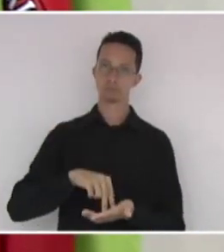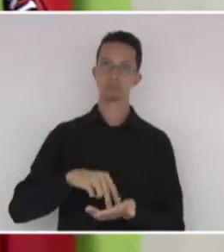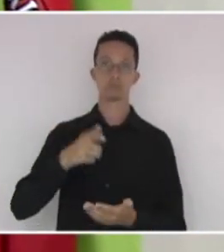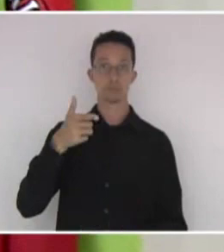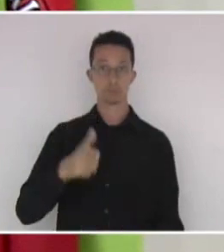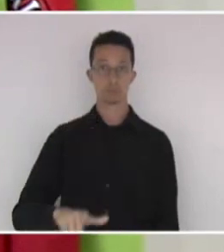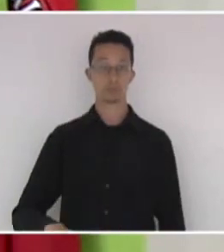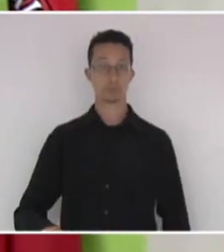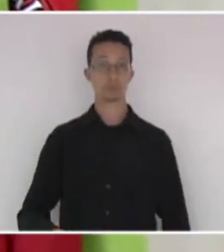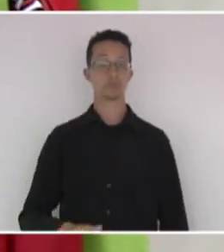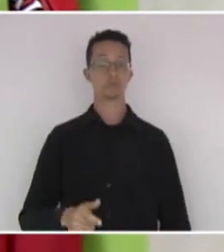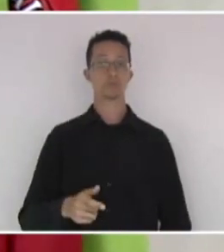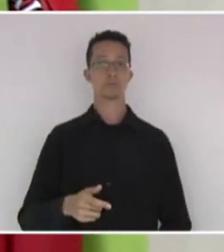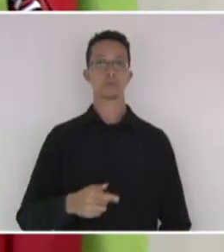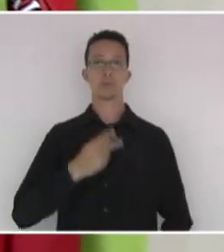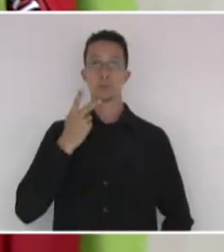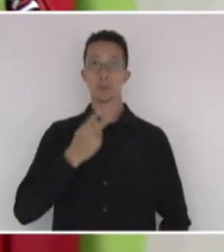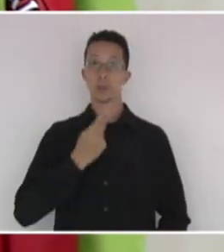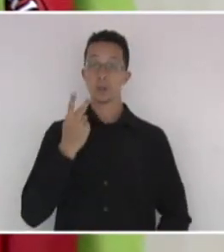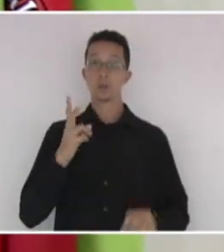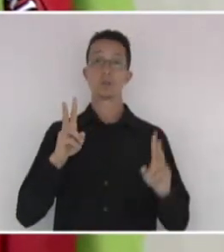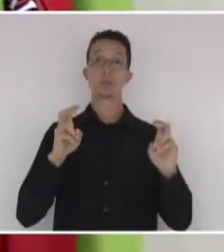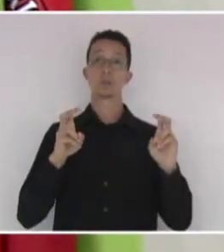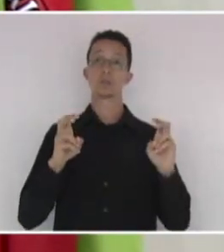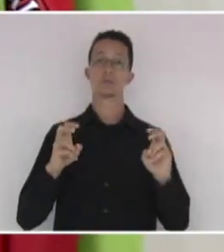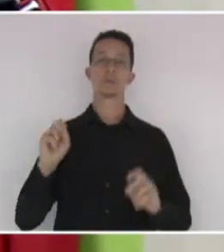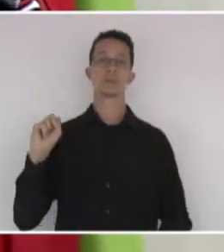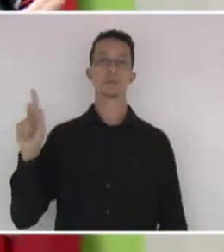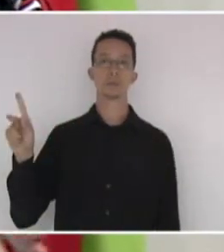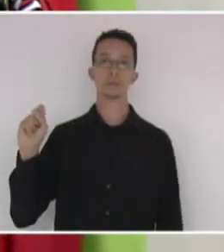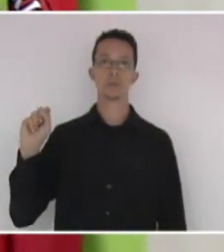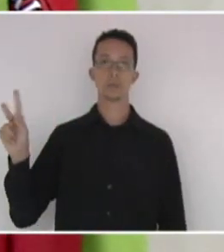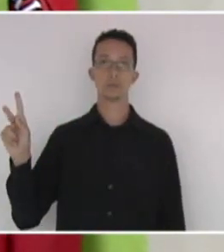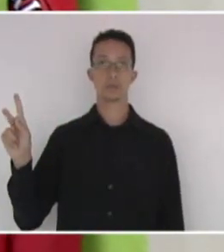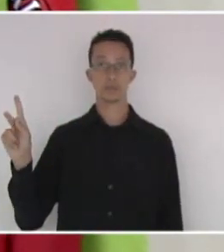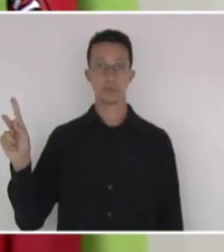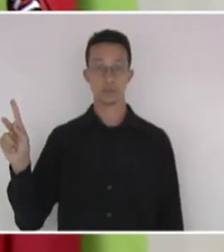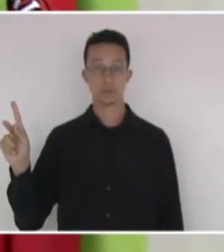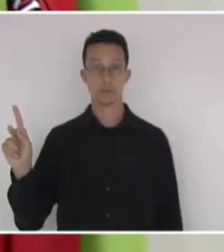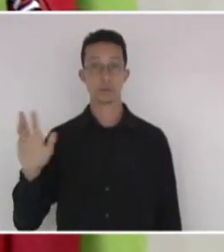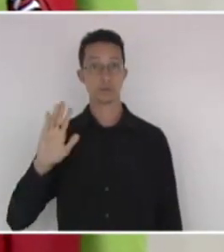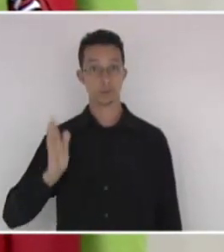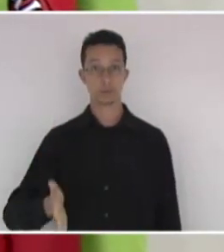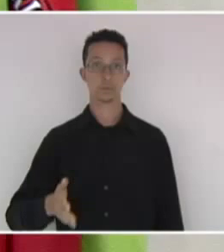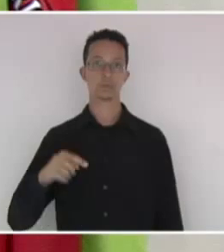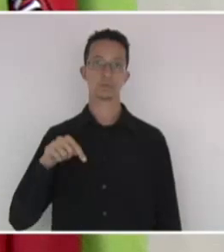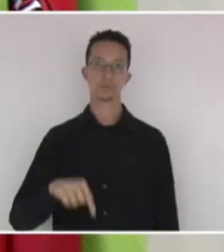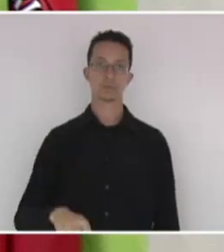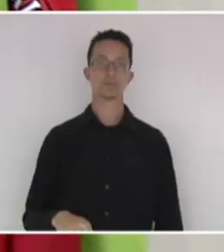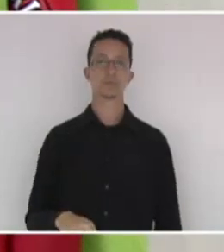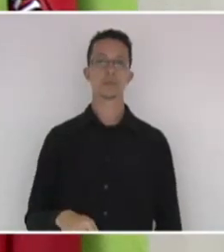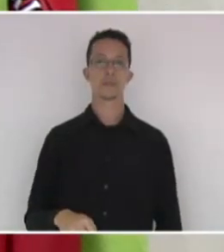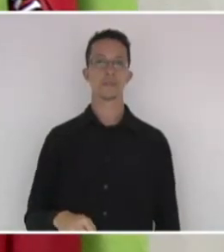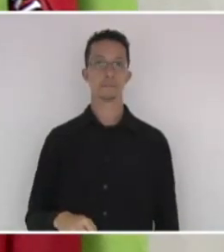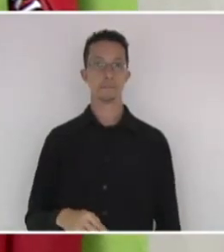manifestar sobre o tema da Previdência, tema que já foi aqui anteriormente também